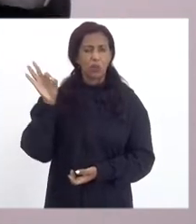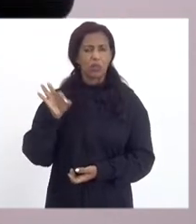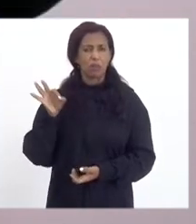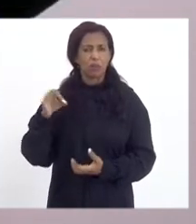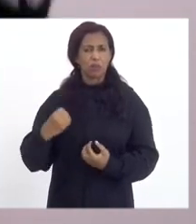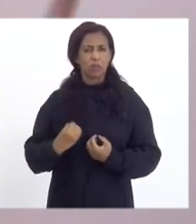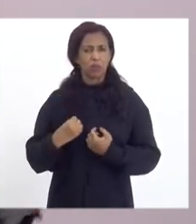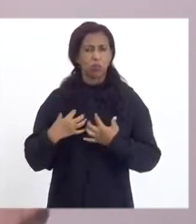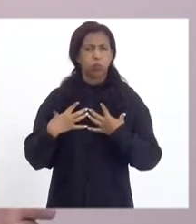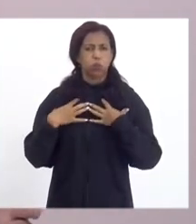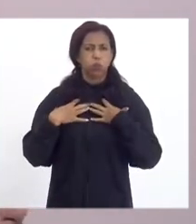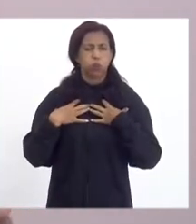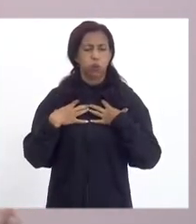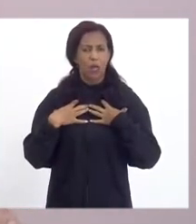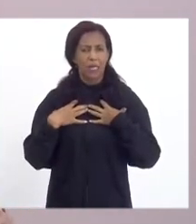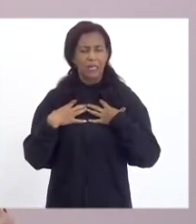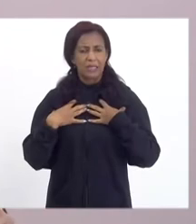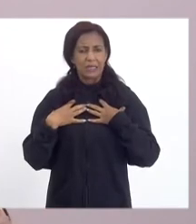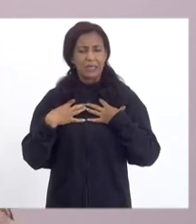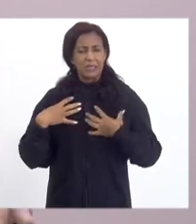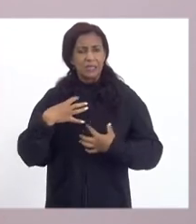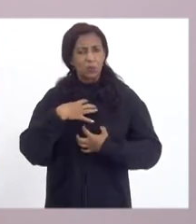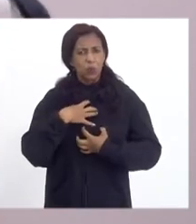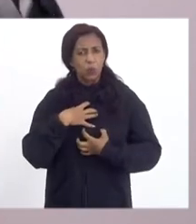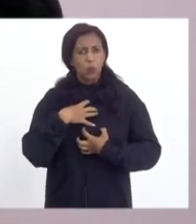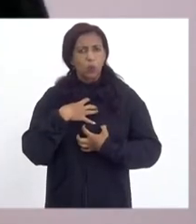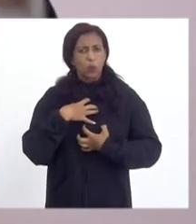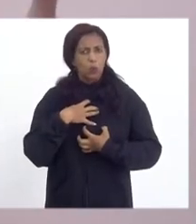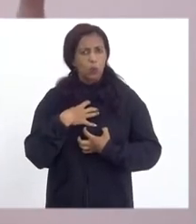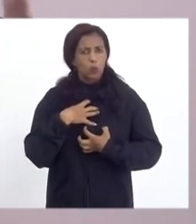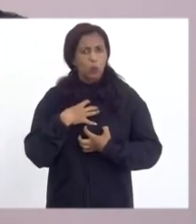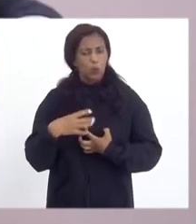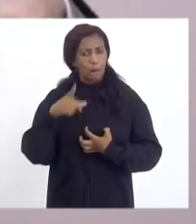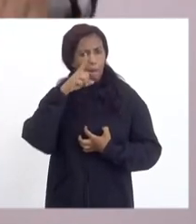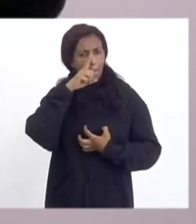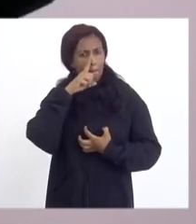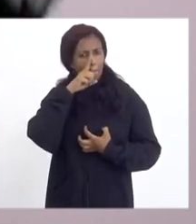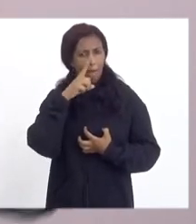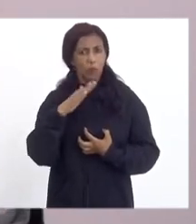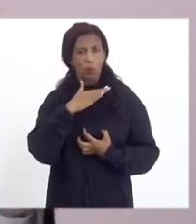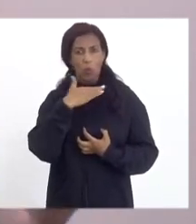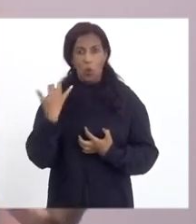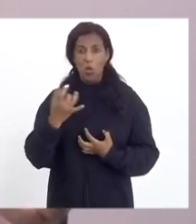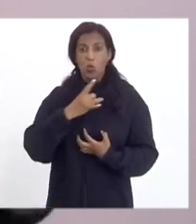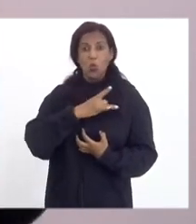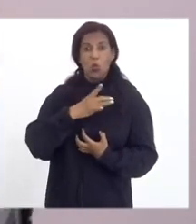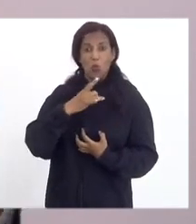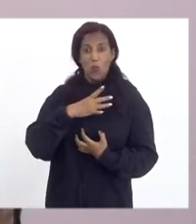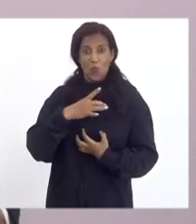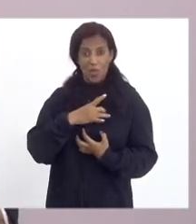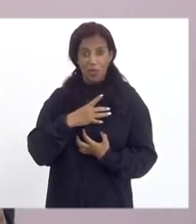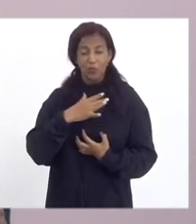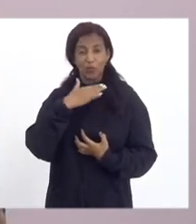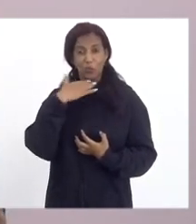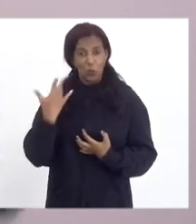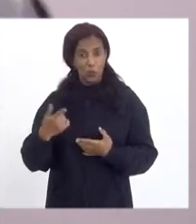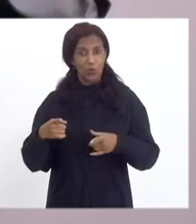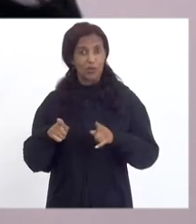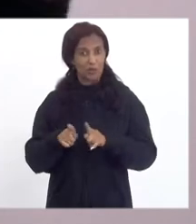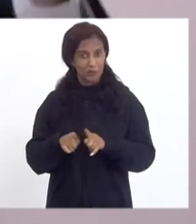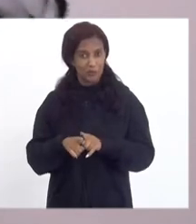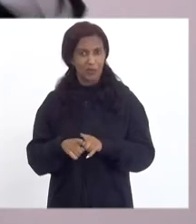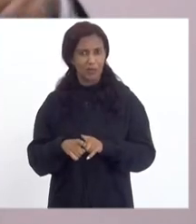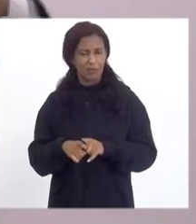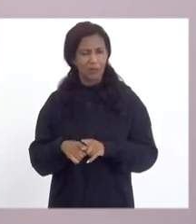tomado, absolutamente debilitado, com risco de morte e com medo de morrer, literalmente.